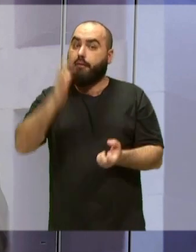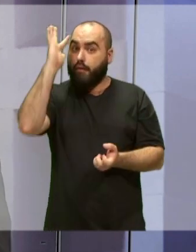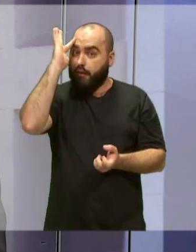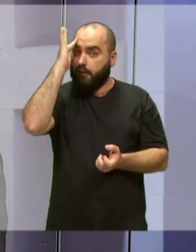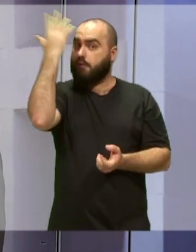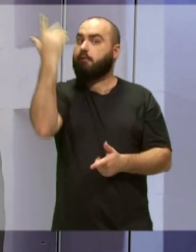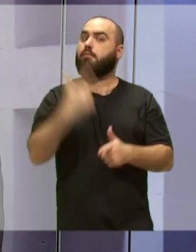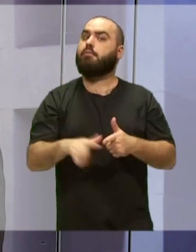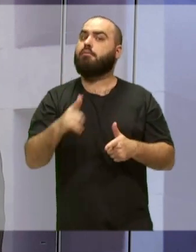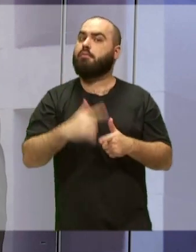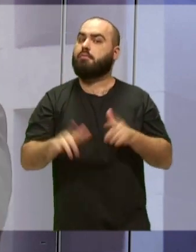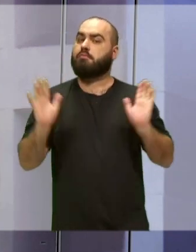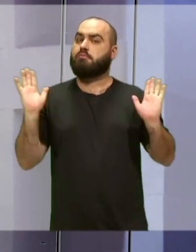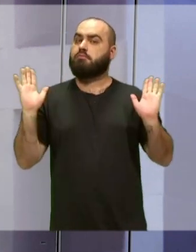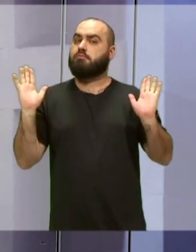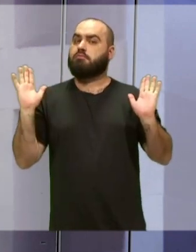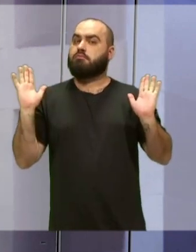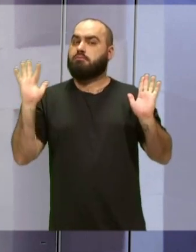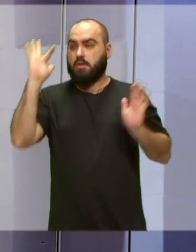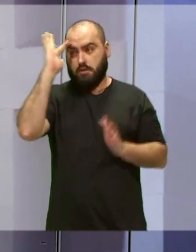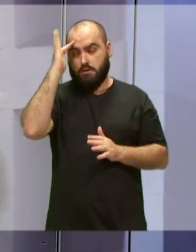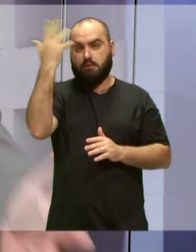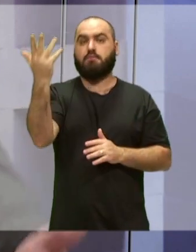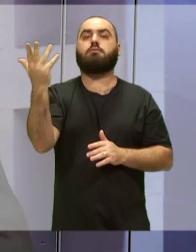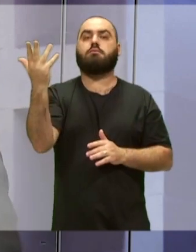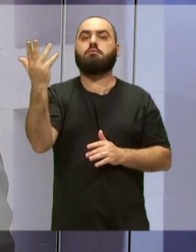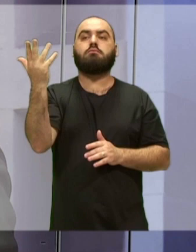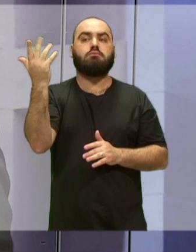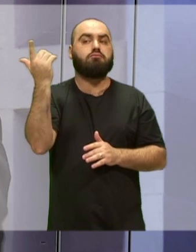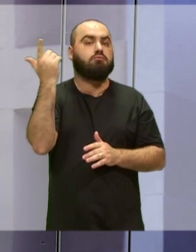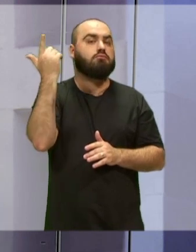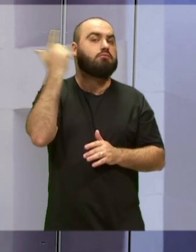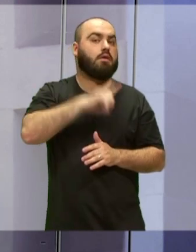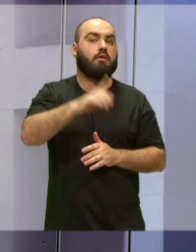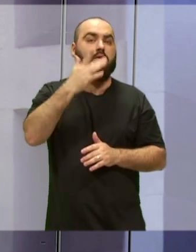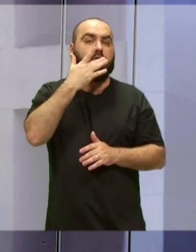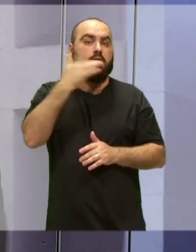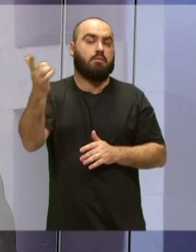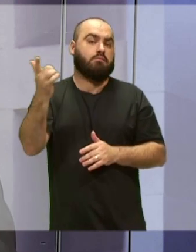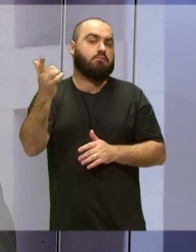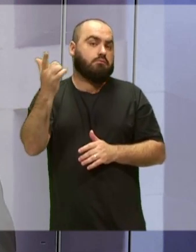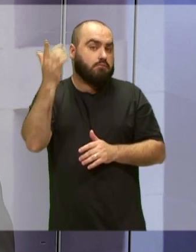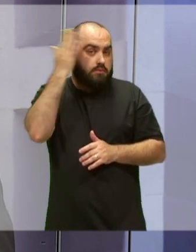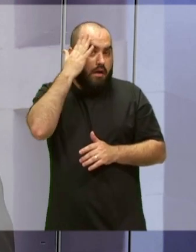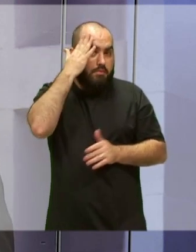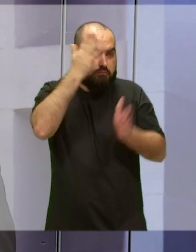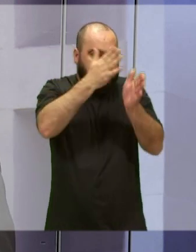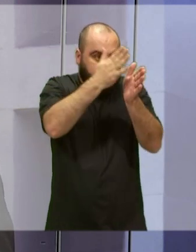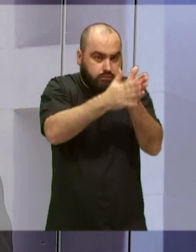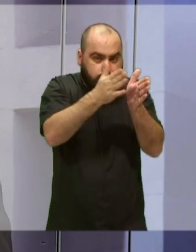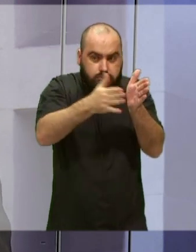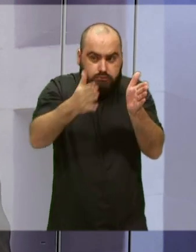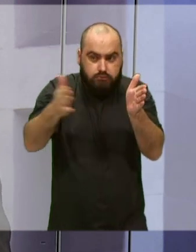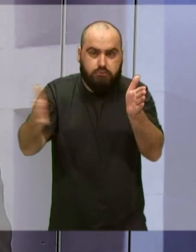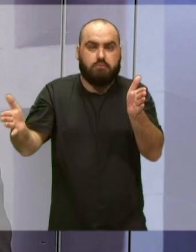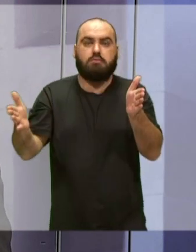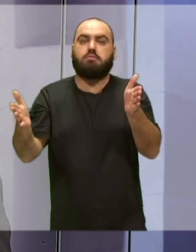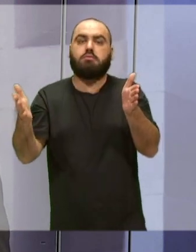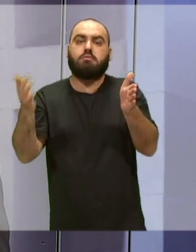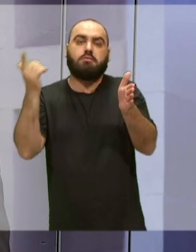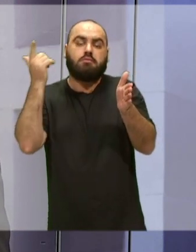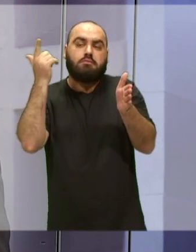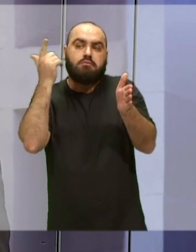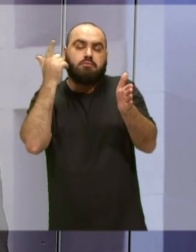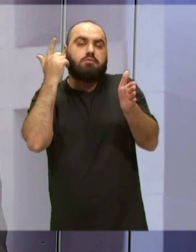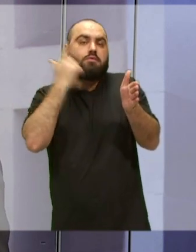trazer pautas que sejam assim resolutivas o nosso processo todo ele seja um processo